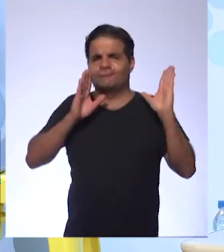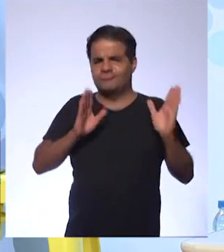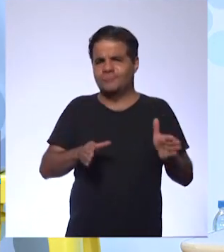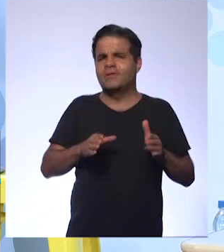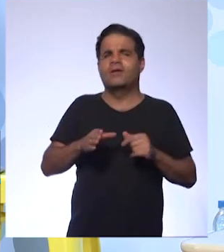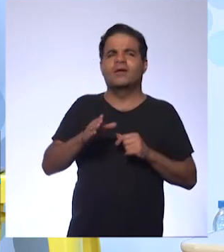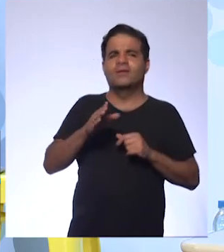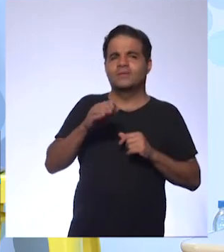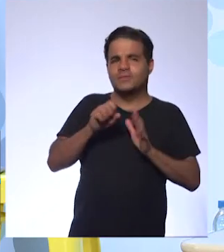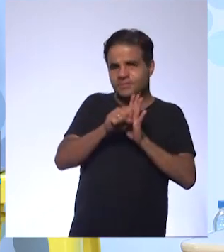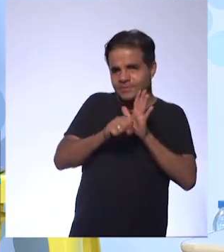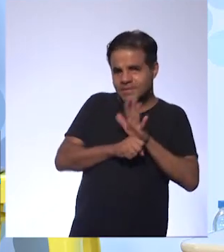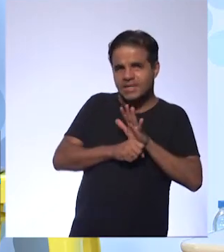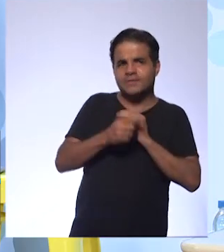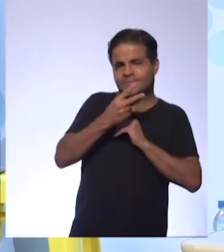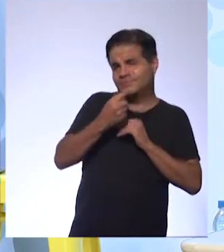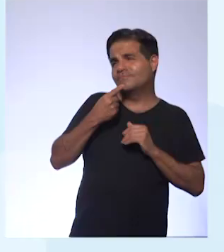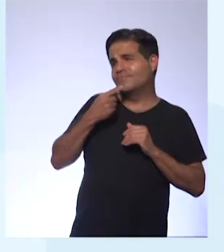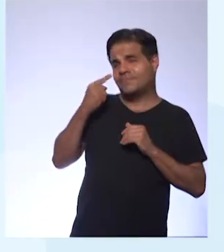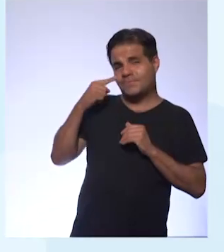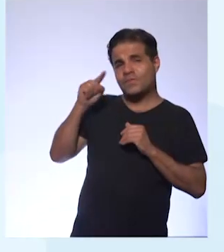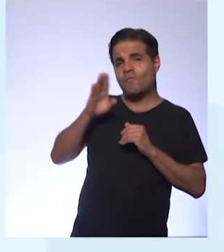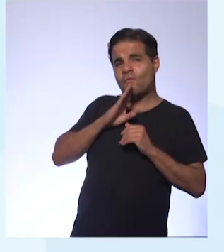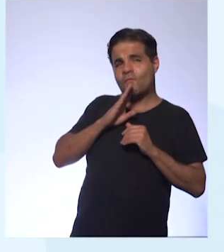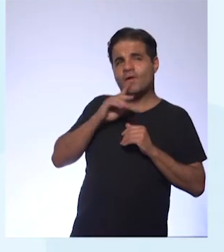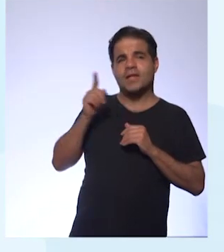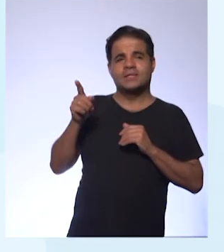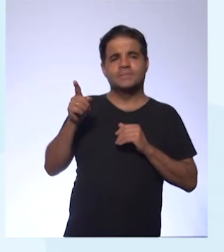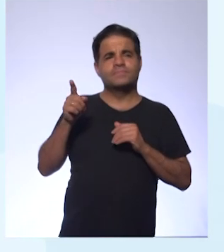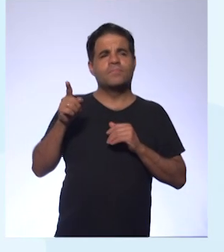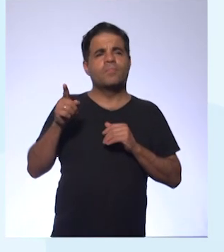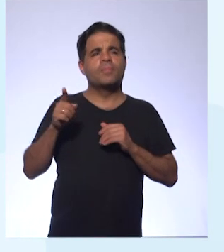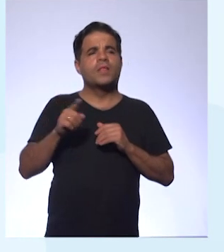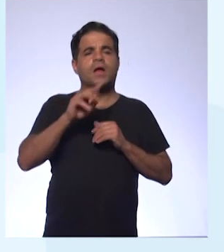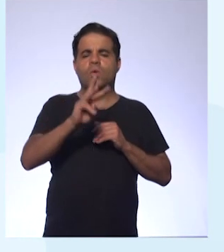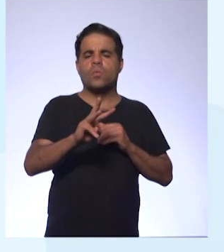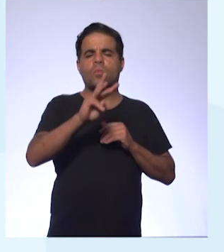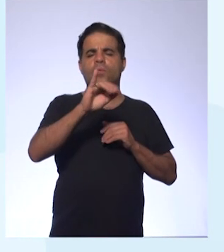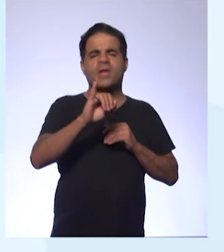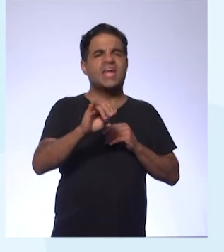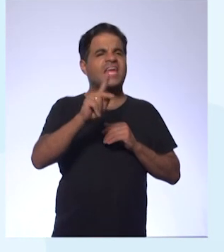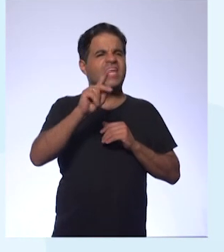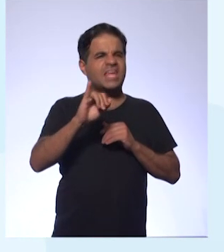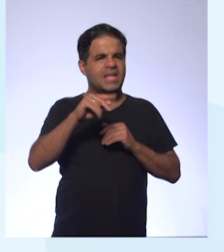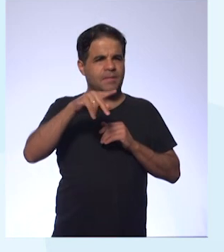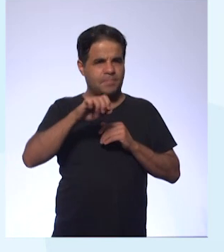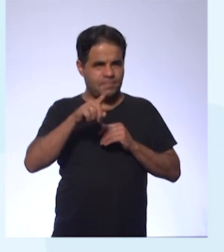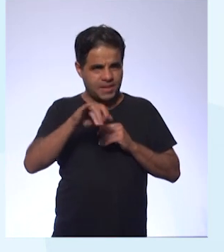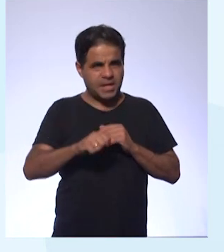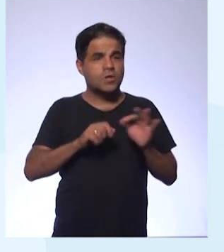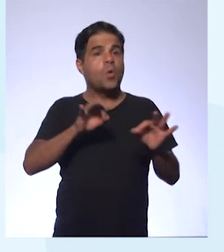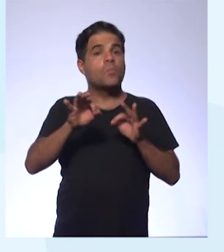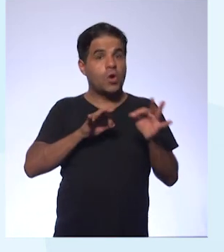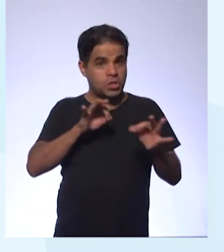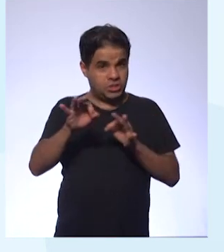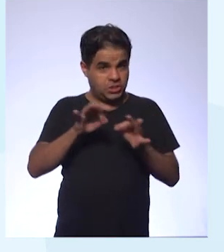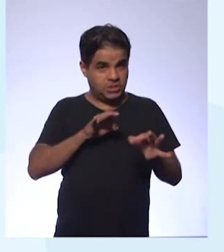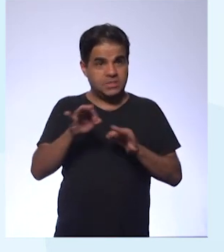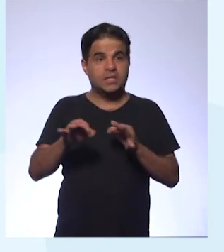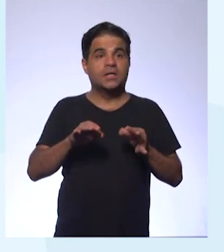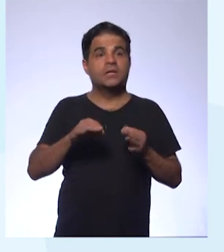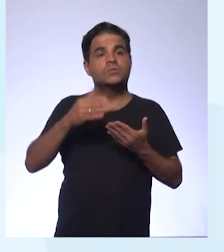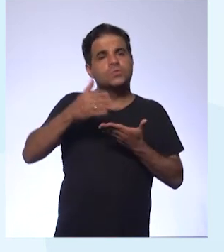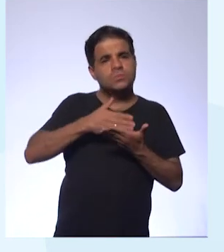aí do século XXI, conhecem. A Wikipédia é um projeto de enciclopédia multilingüe